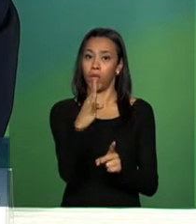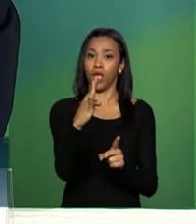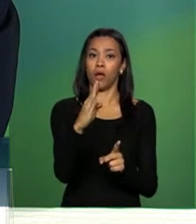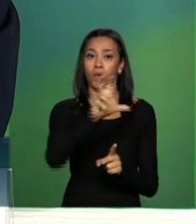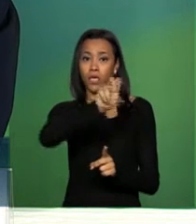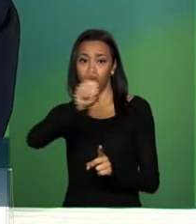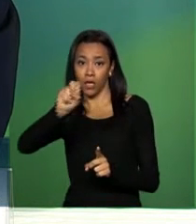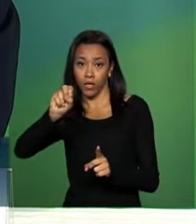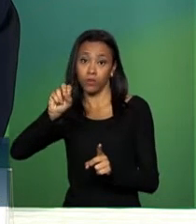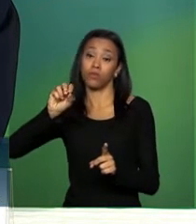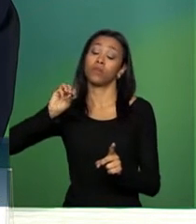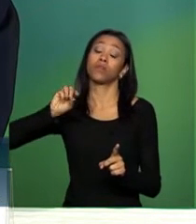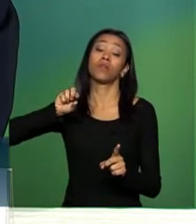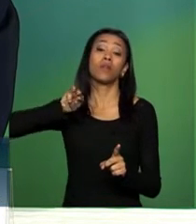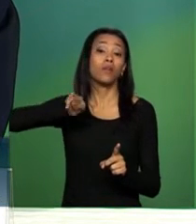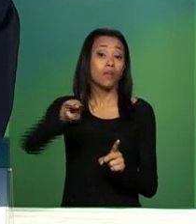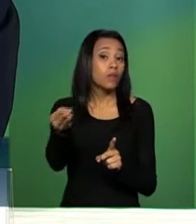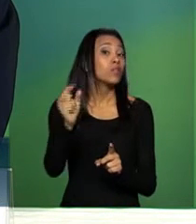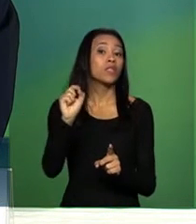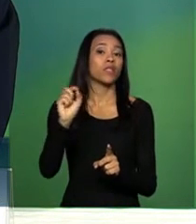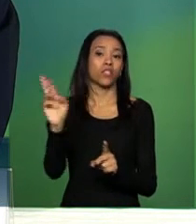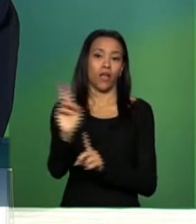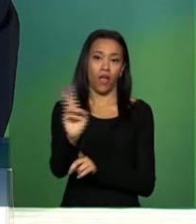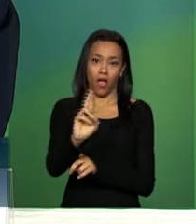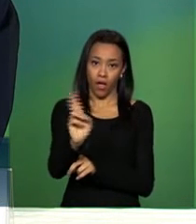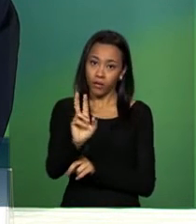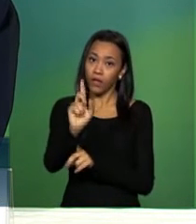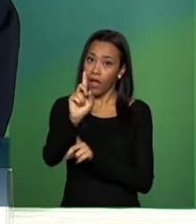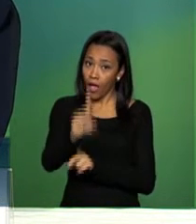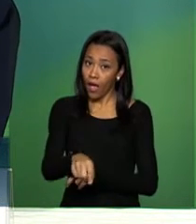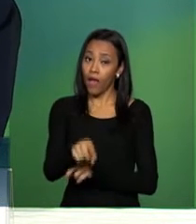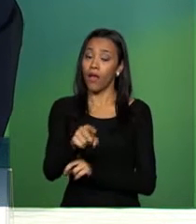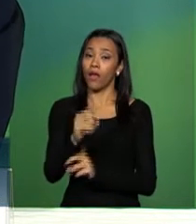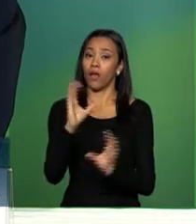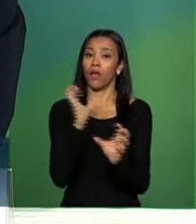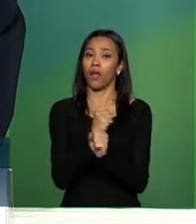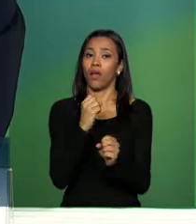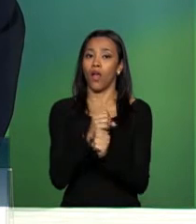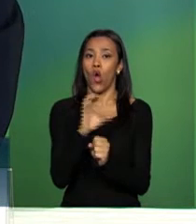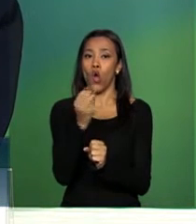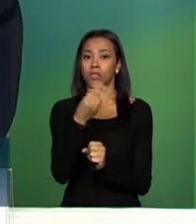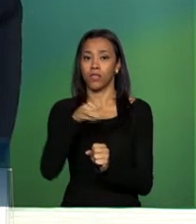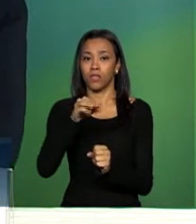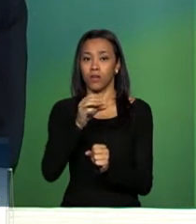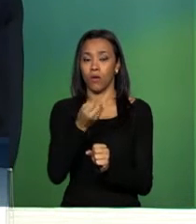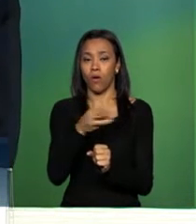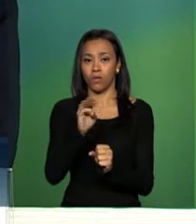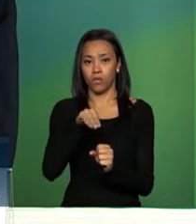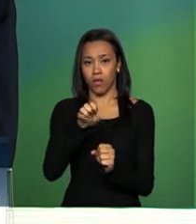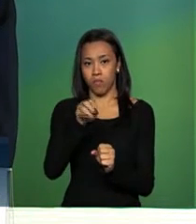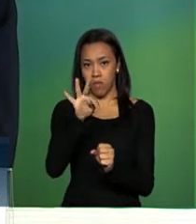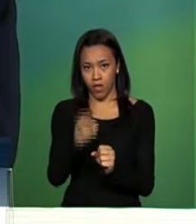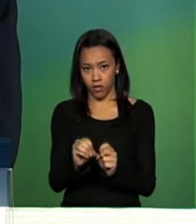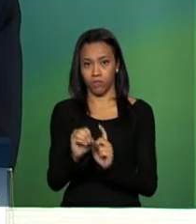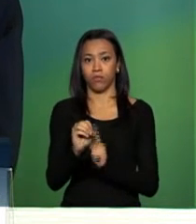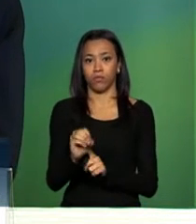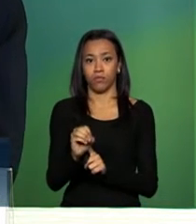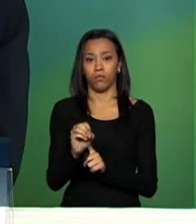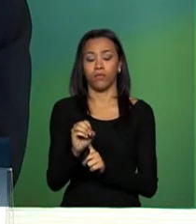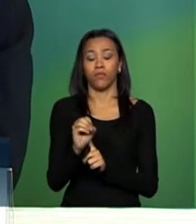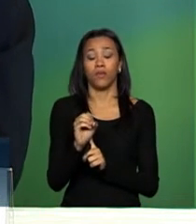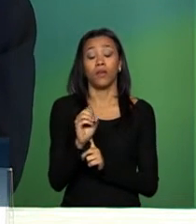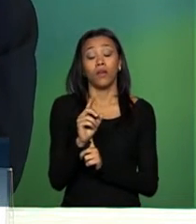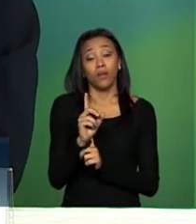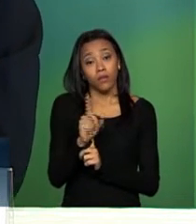1,5 bilhão de reais é o orçamento do PROEX Equalização. E posso lhe garantir